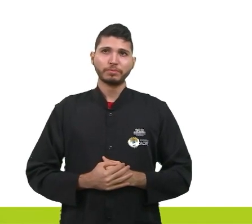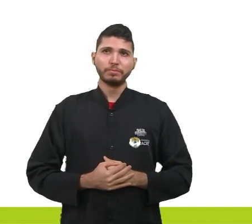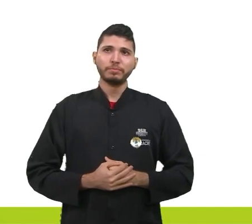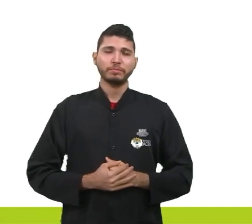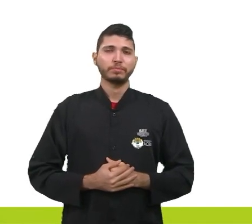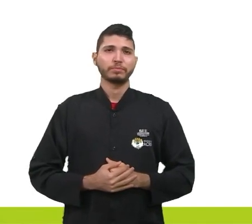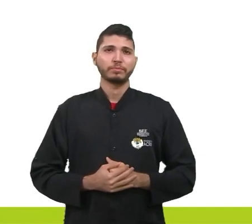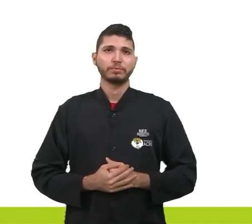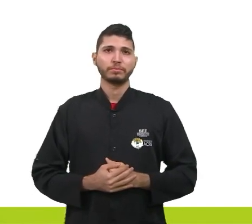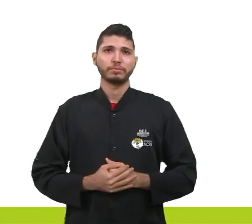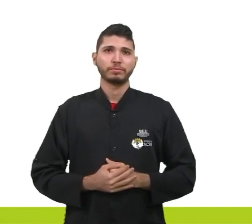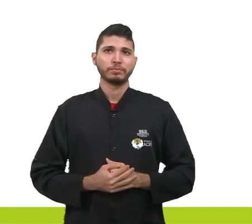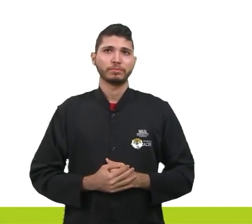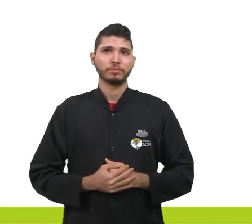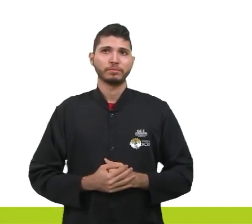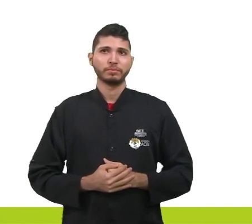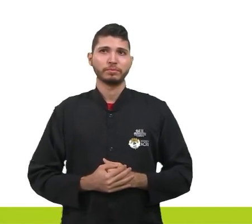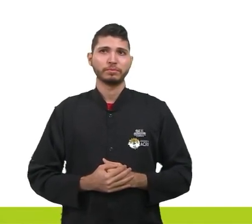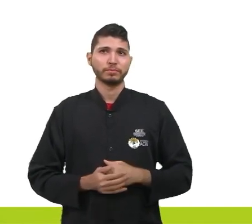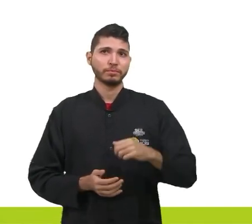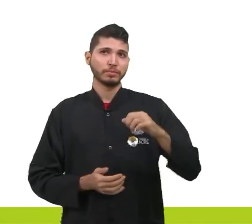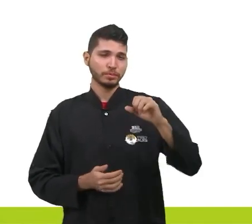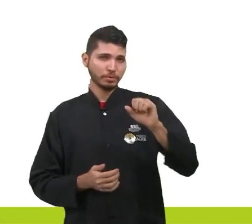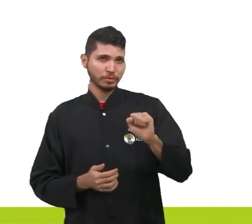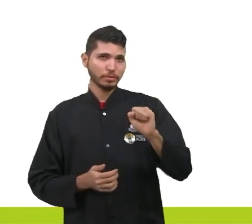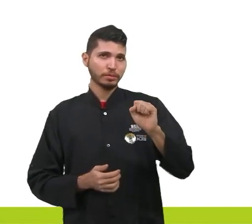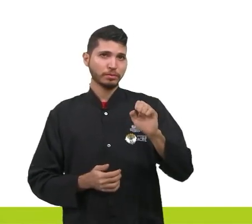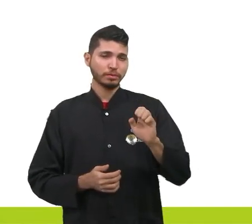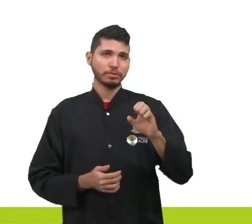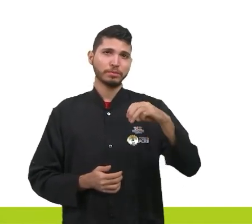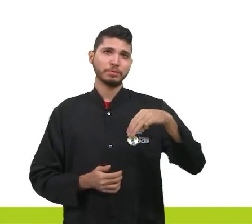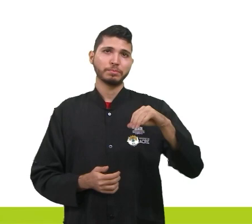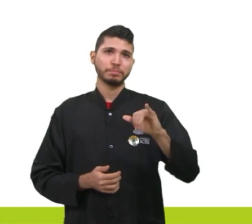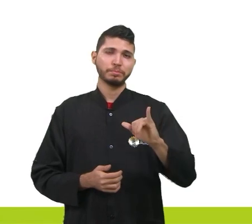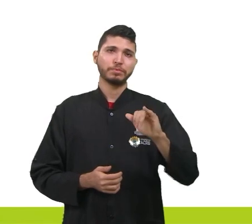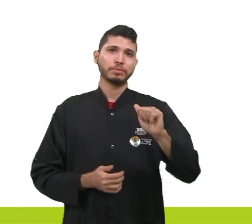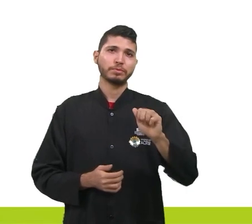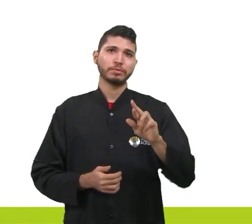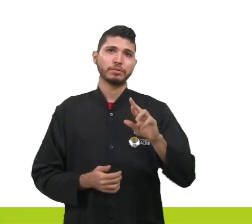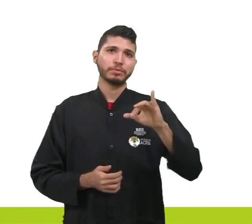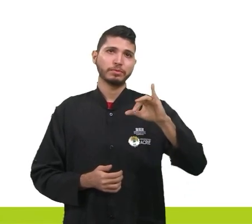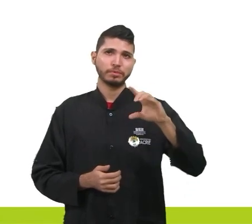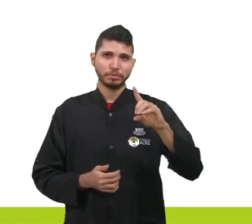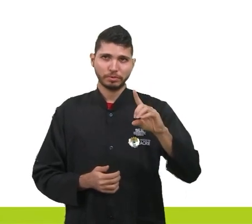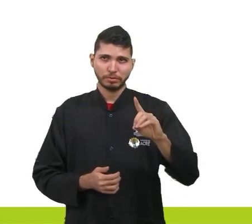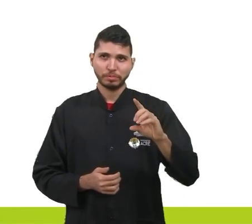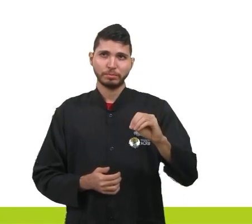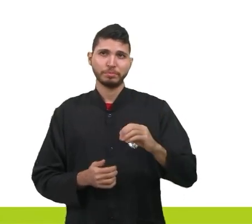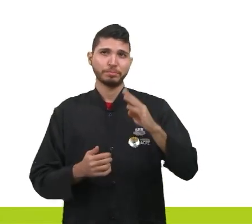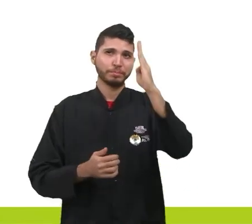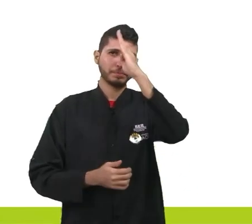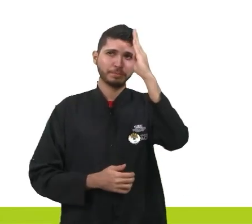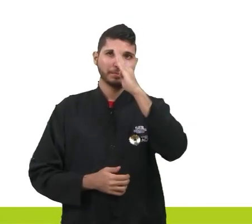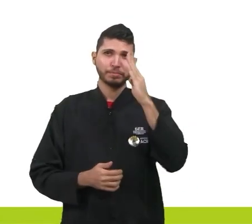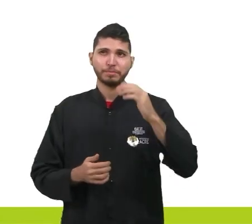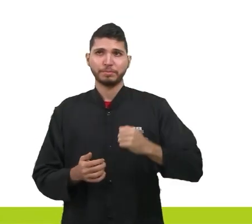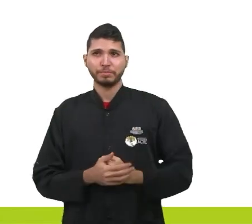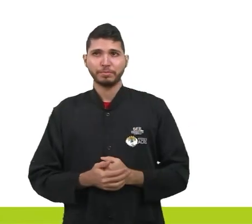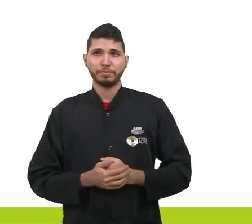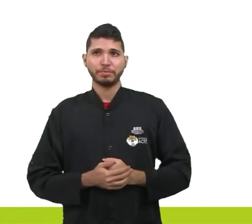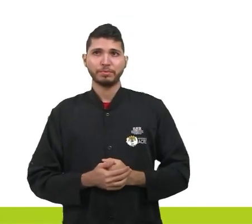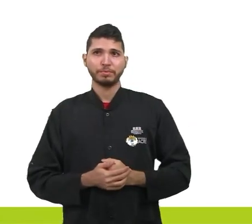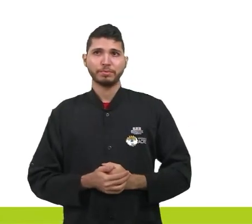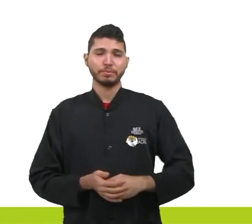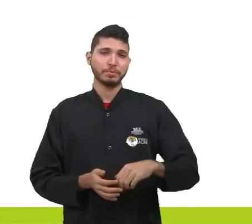do texto. No semiárido brasileiro, o sertanejo desenvolveu uma acuidade detalhada para observação dos